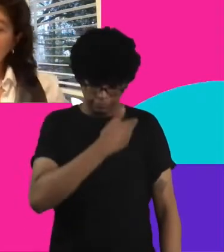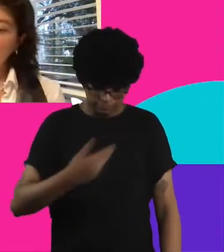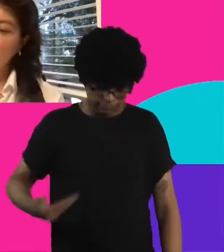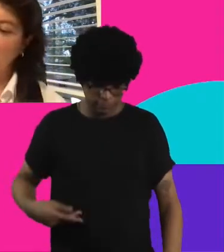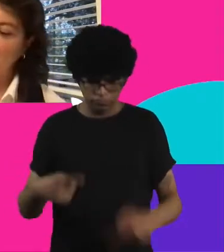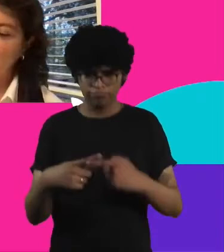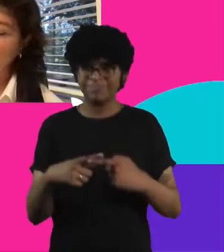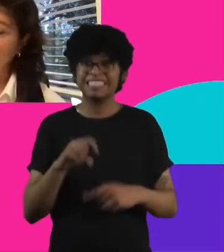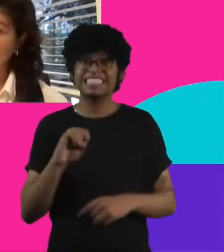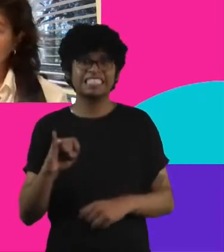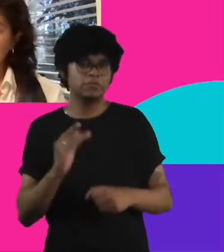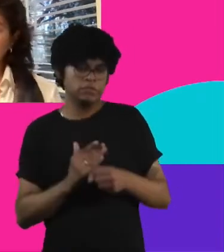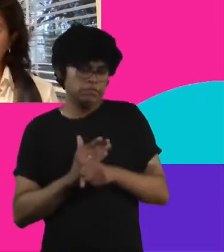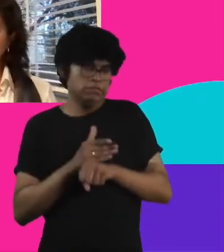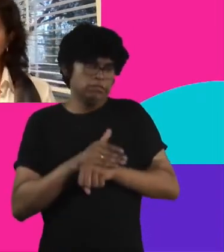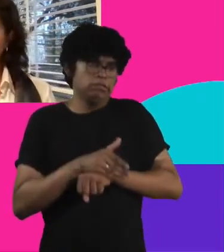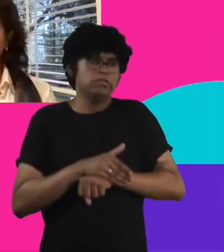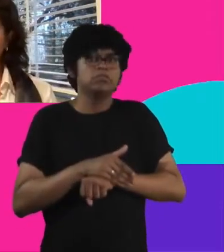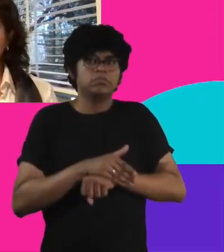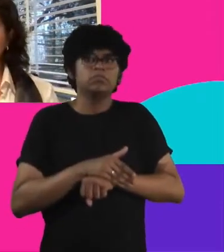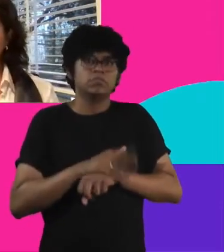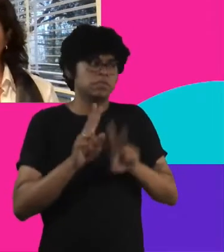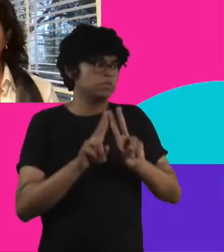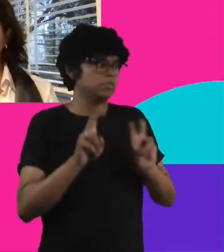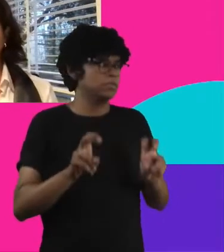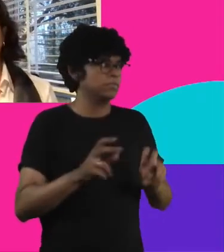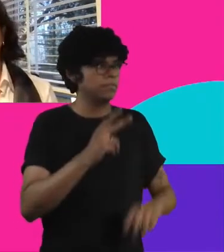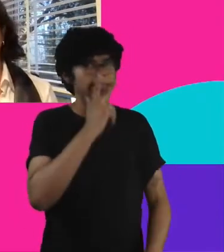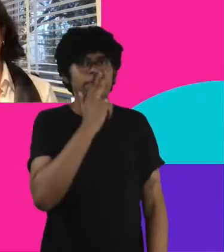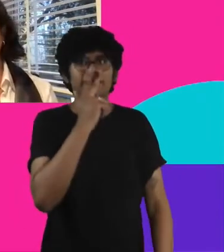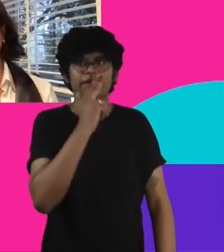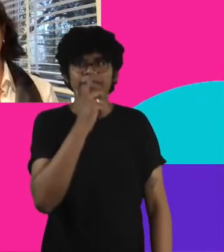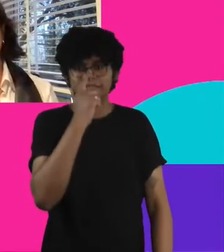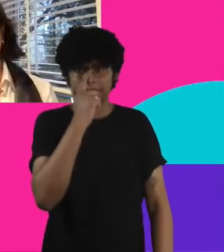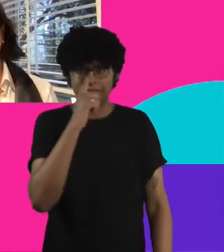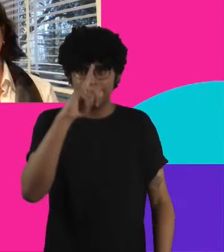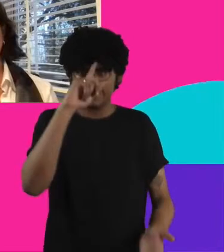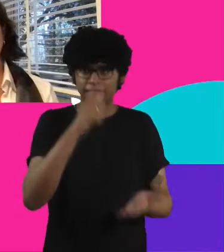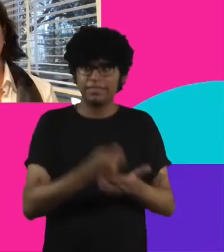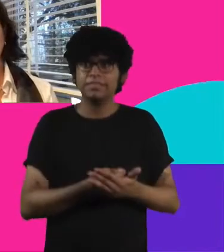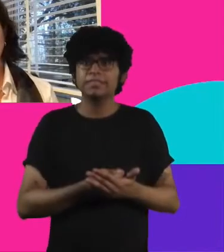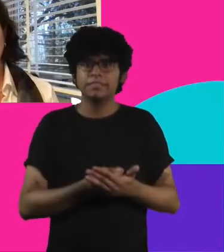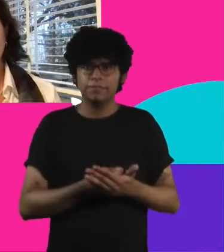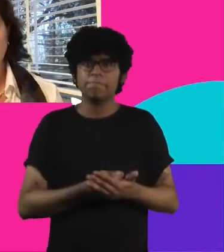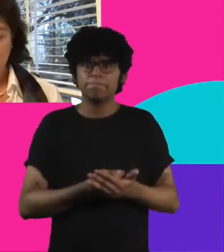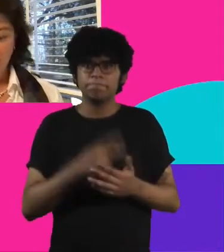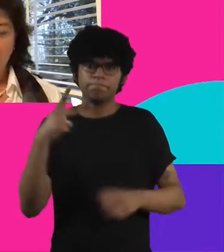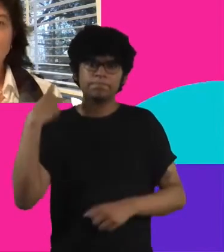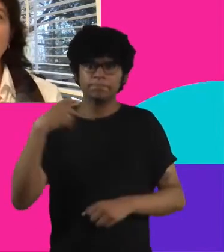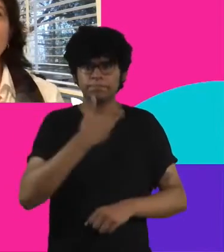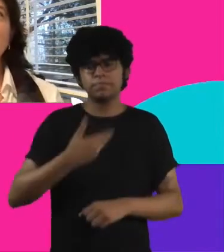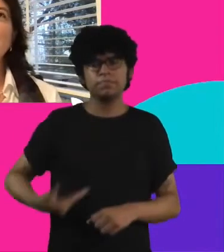se nós não entrarmos na gestão pública, nós teremos as decisões das políticas públicas